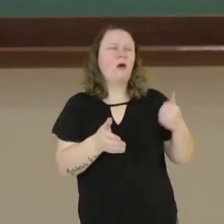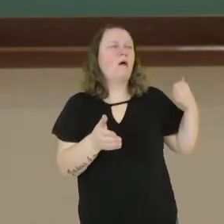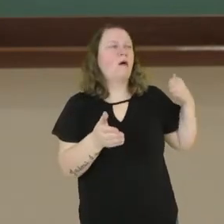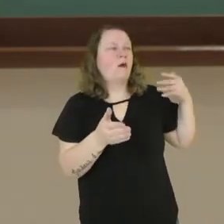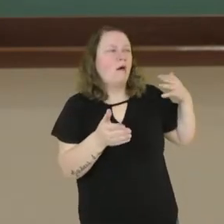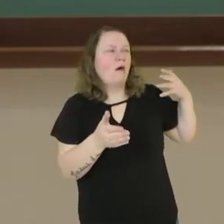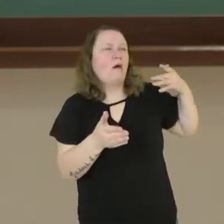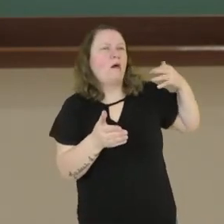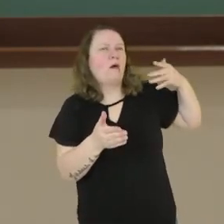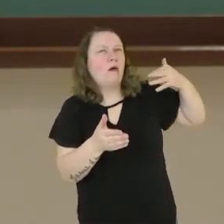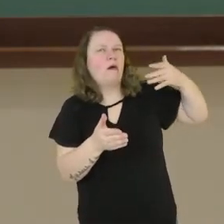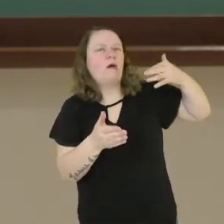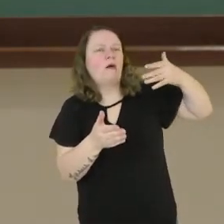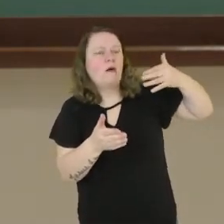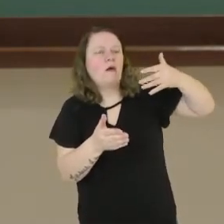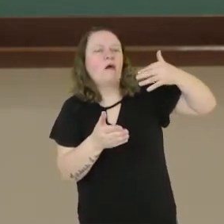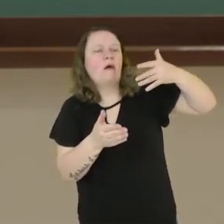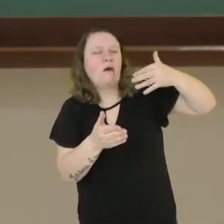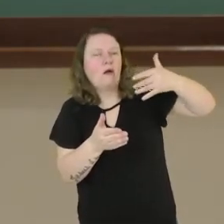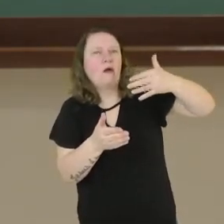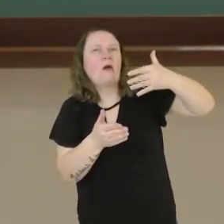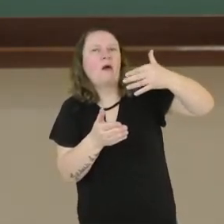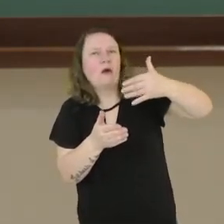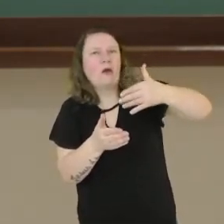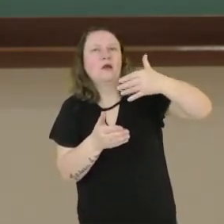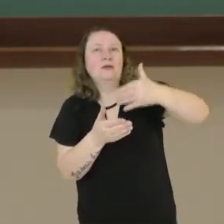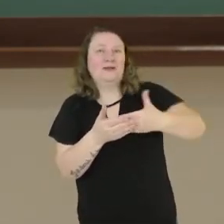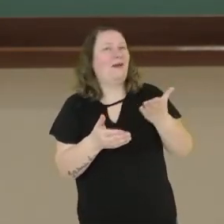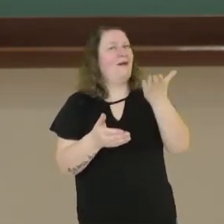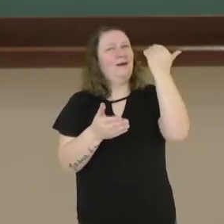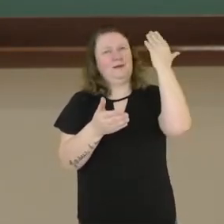vezes, até de origem do Brasil colônia.